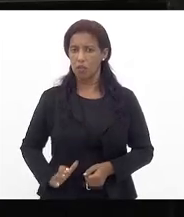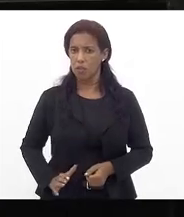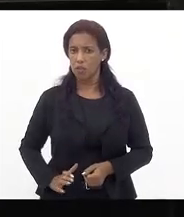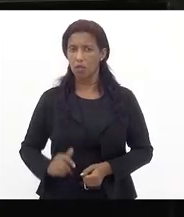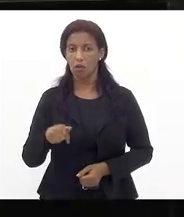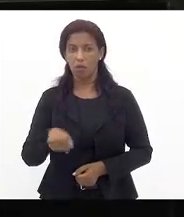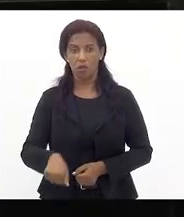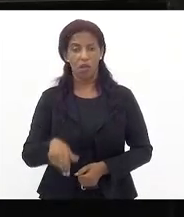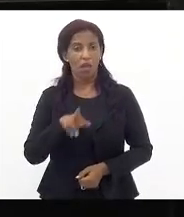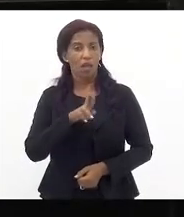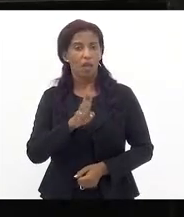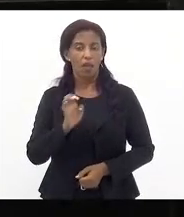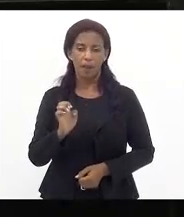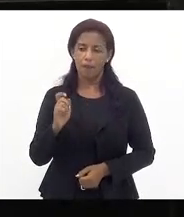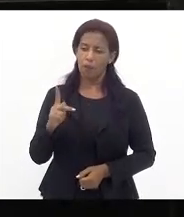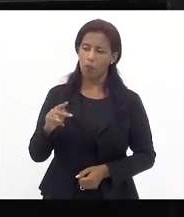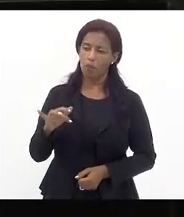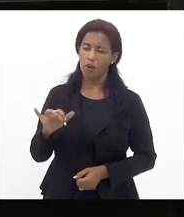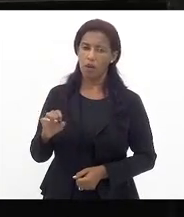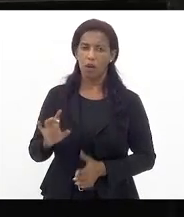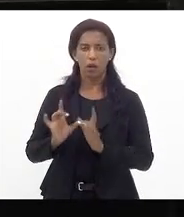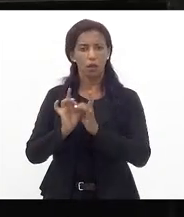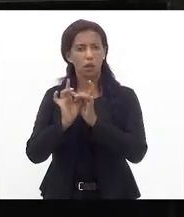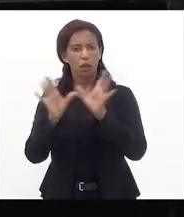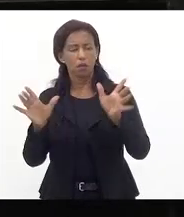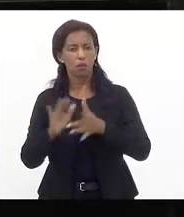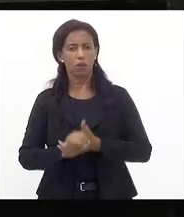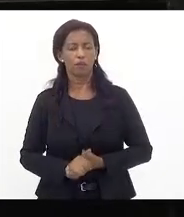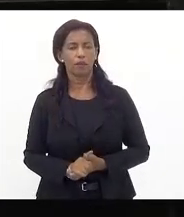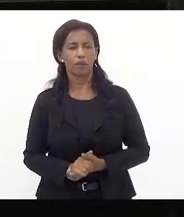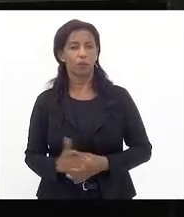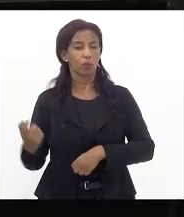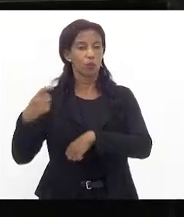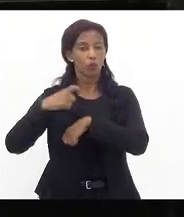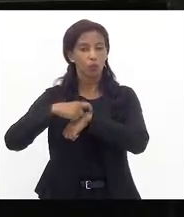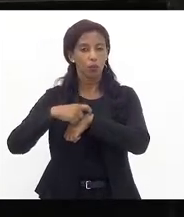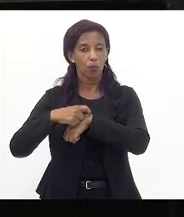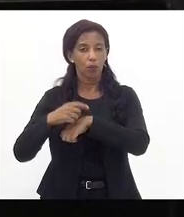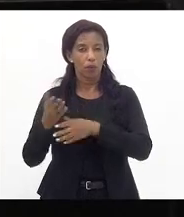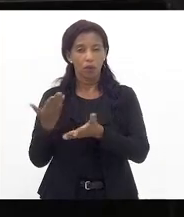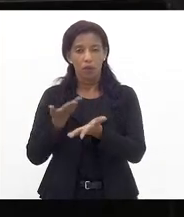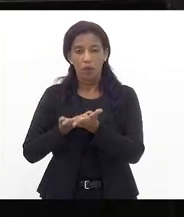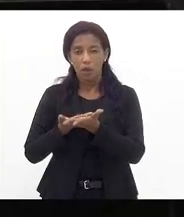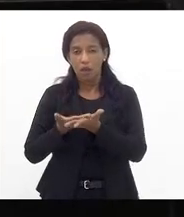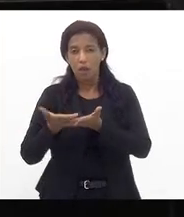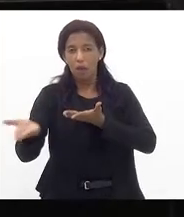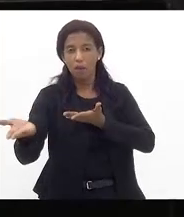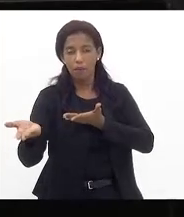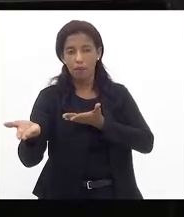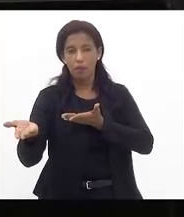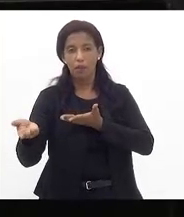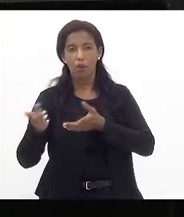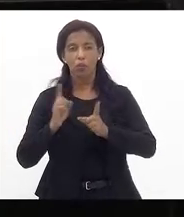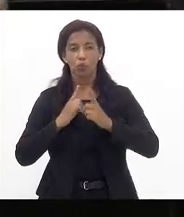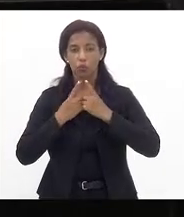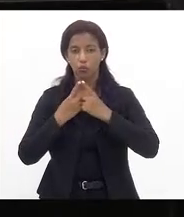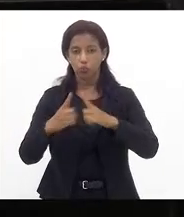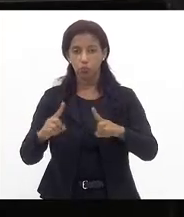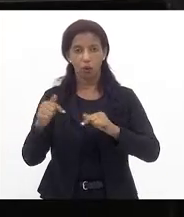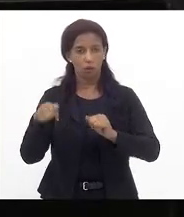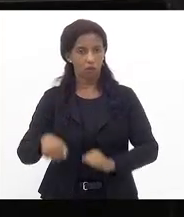é um republicano, é um democrata, que no momento em que ele encaminha, faz os encaminhamentos para os discursos